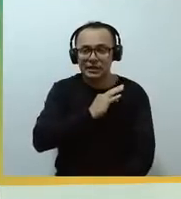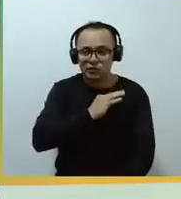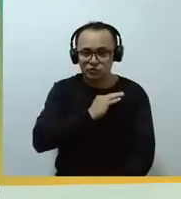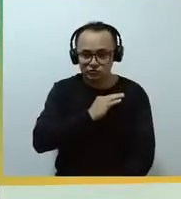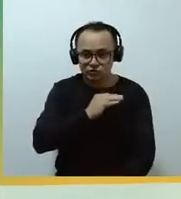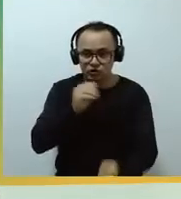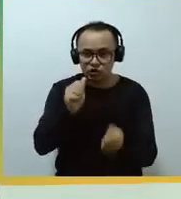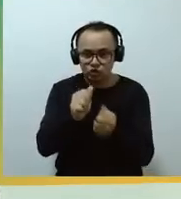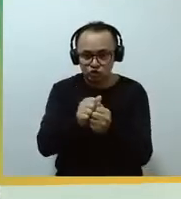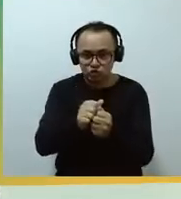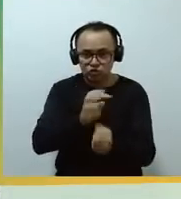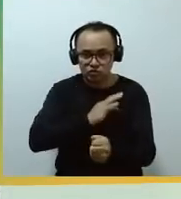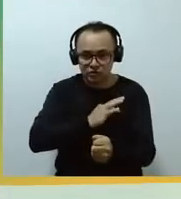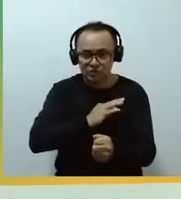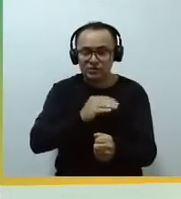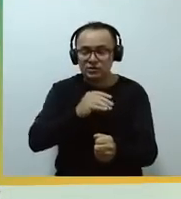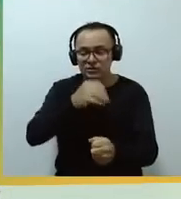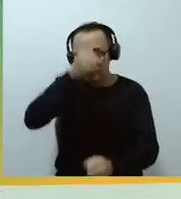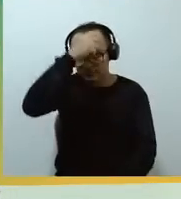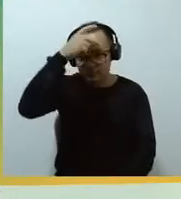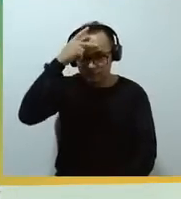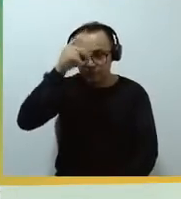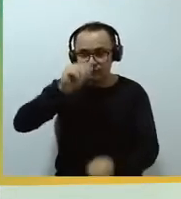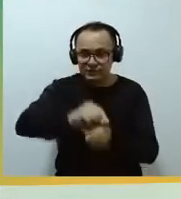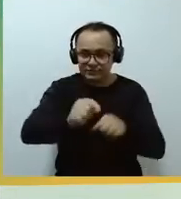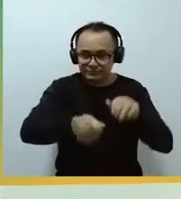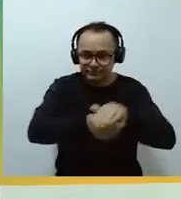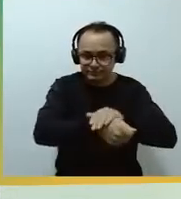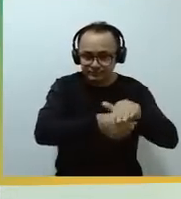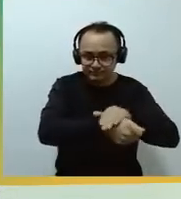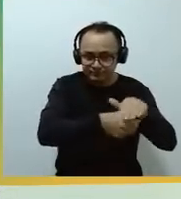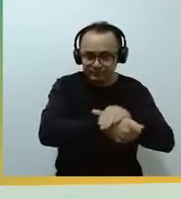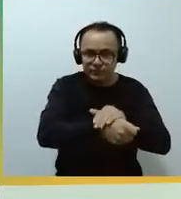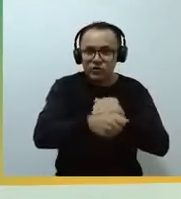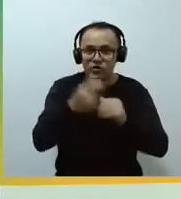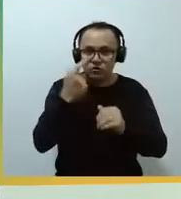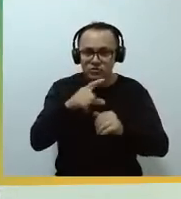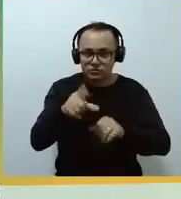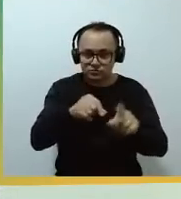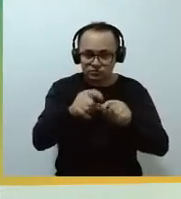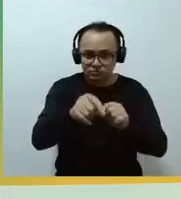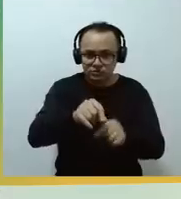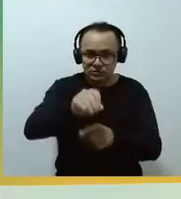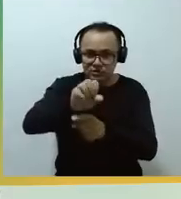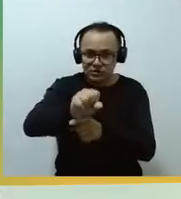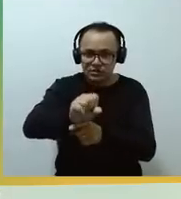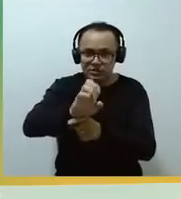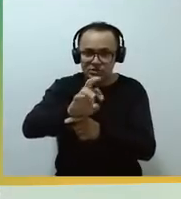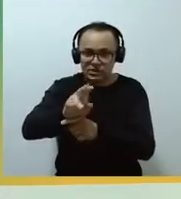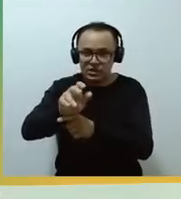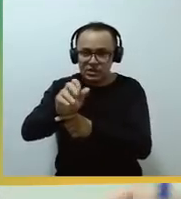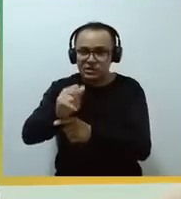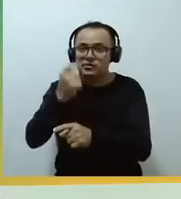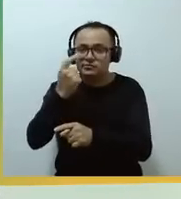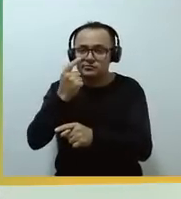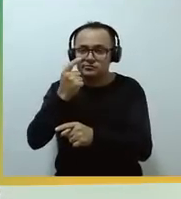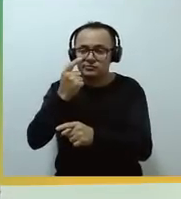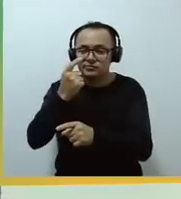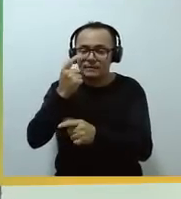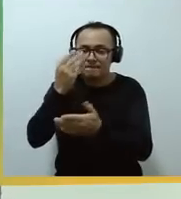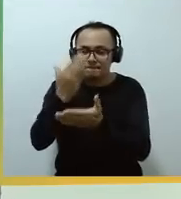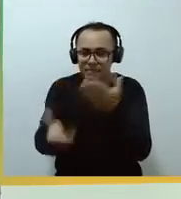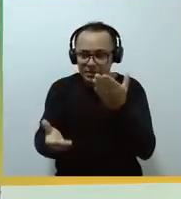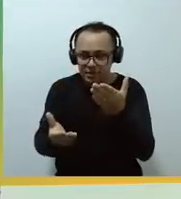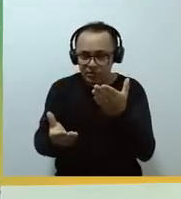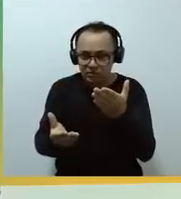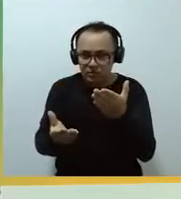fizeram o investimento, ganharam a licitação. A Serrana participou dessa licitação, mas ela perdeu. Quem ganhou foi essa ESA, que